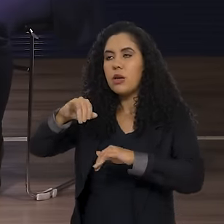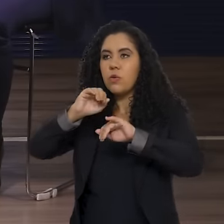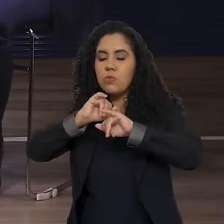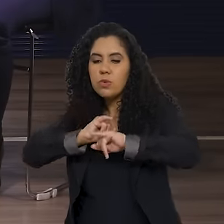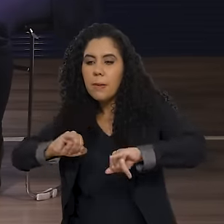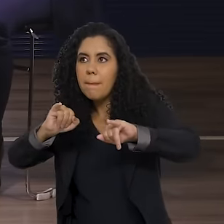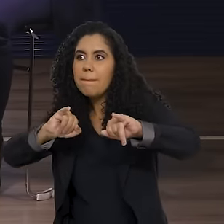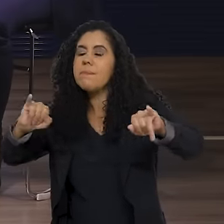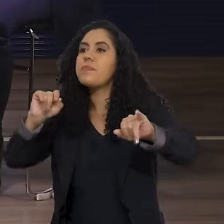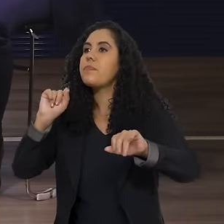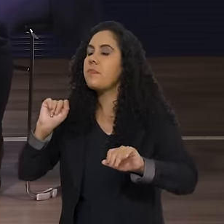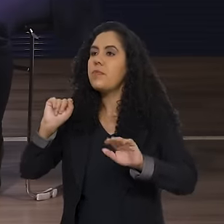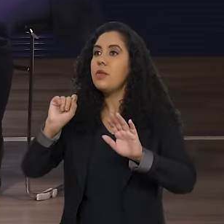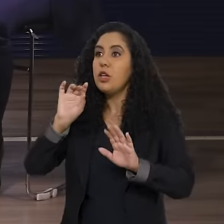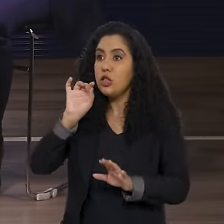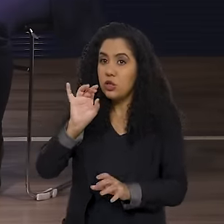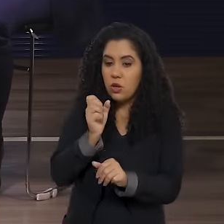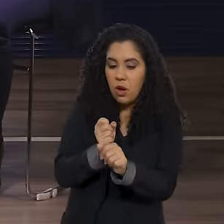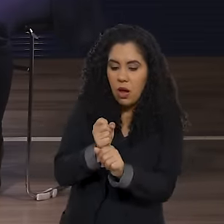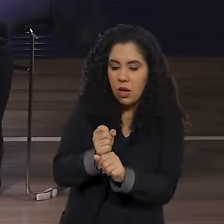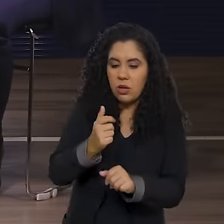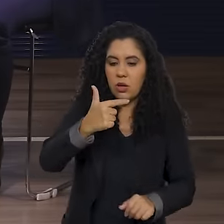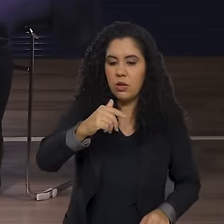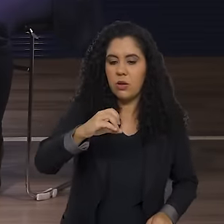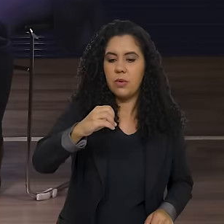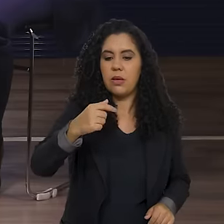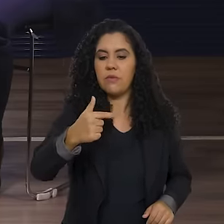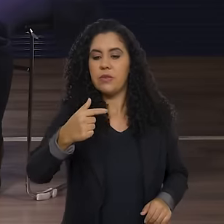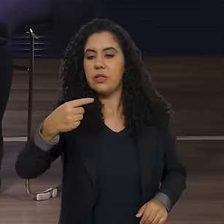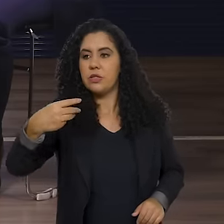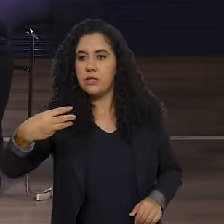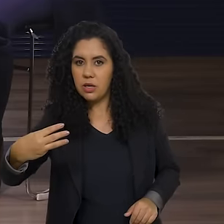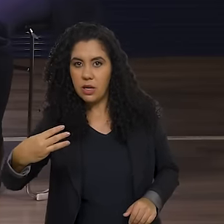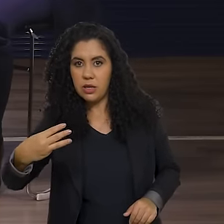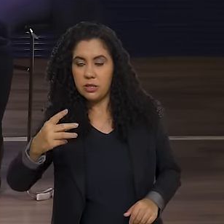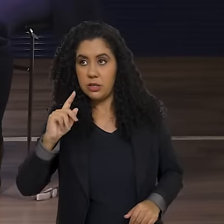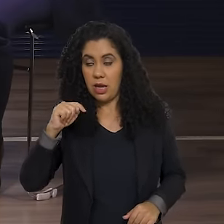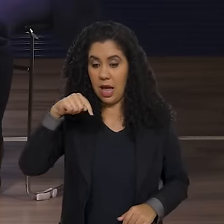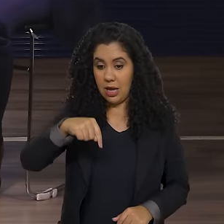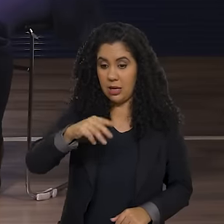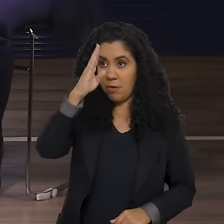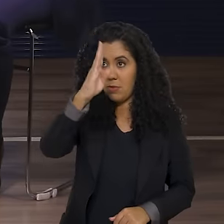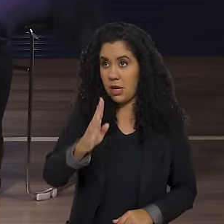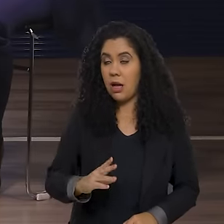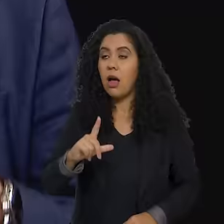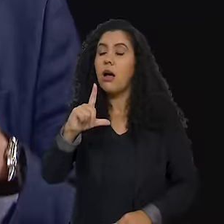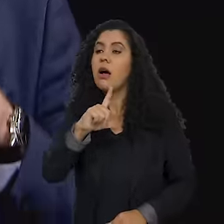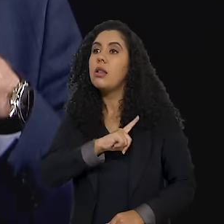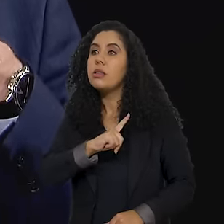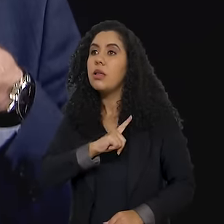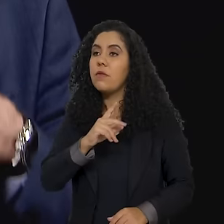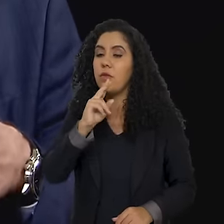FMI indicou que apenas em 2023 nós tivemos